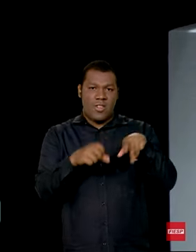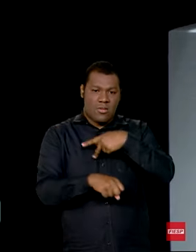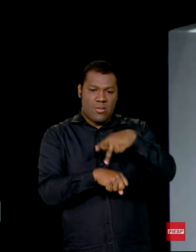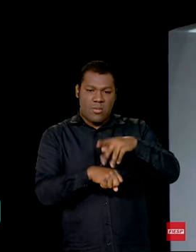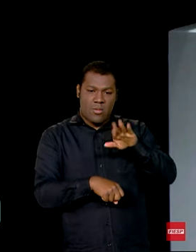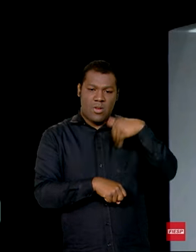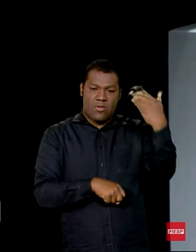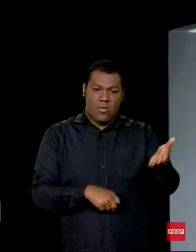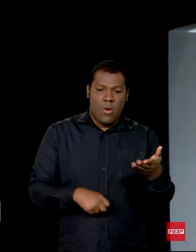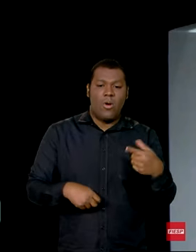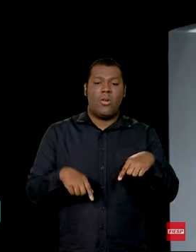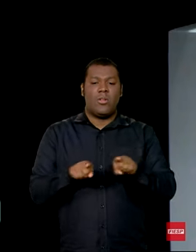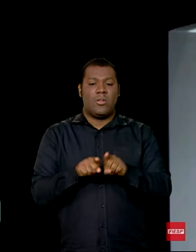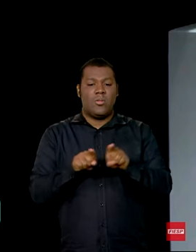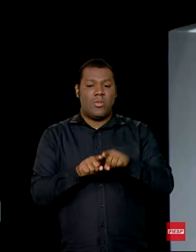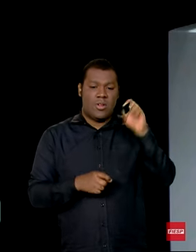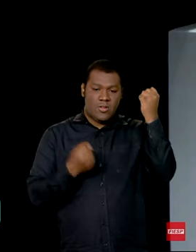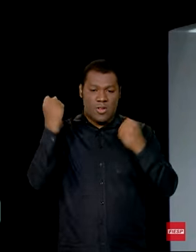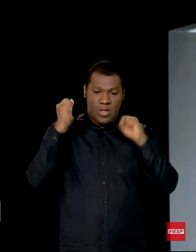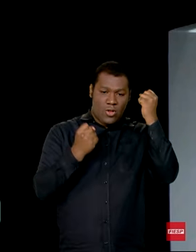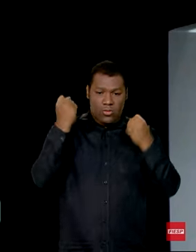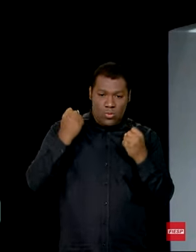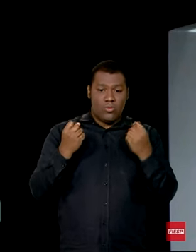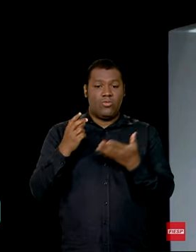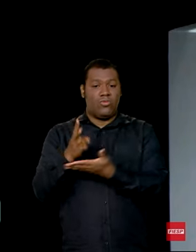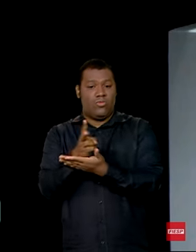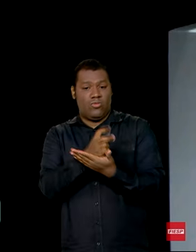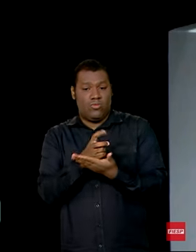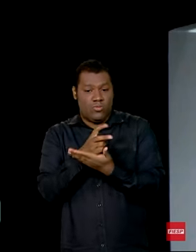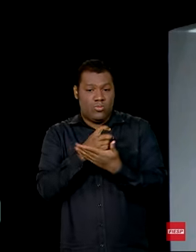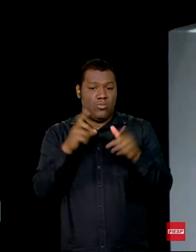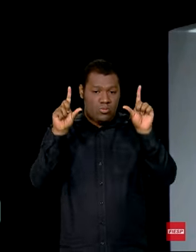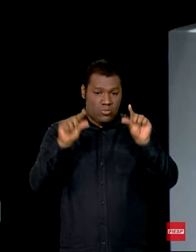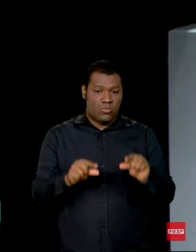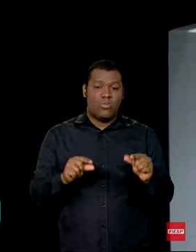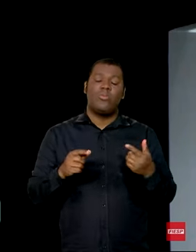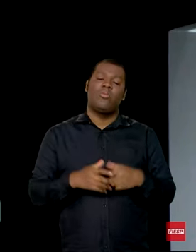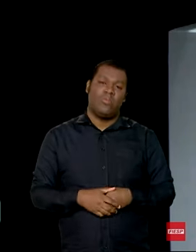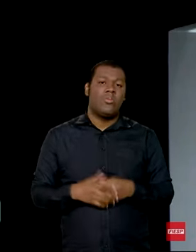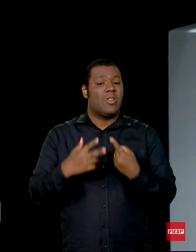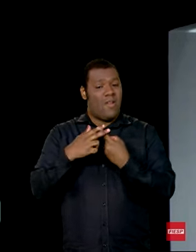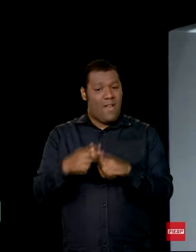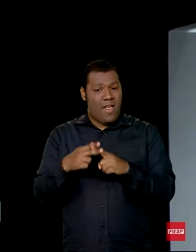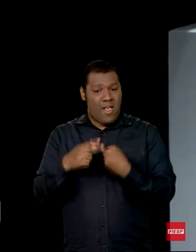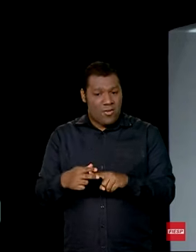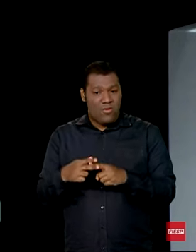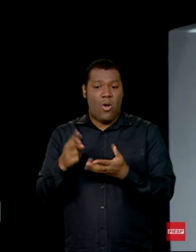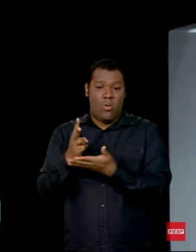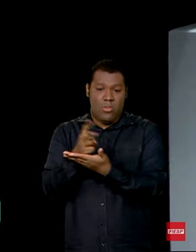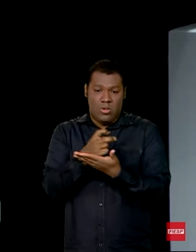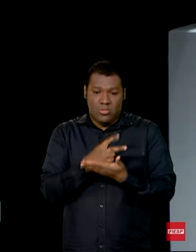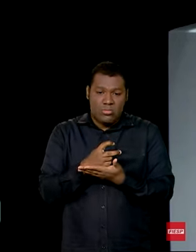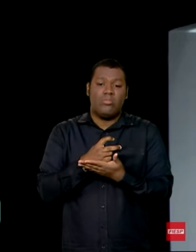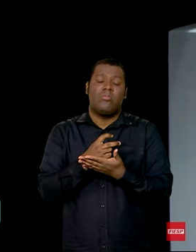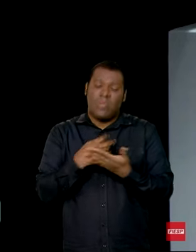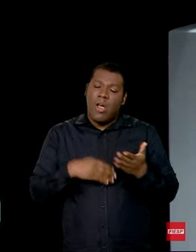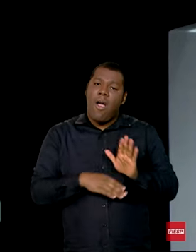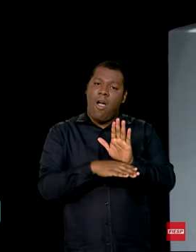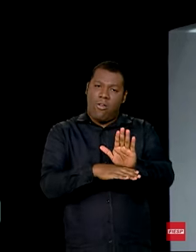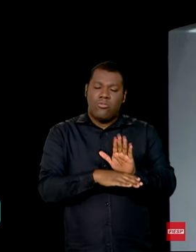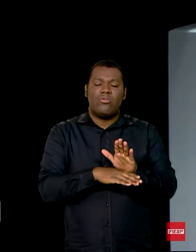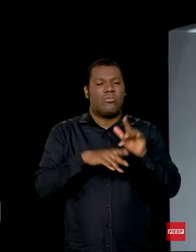super tributada. Então, ela traz inúmeros benefícios. E tudo que é difícil e